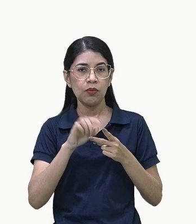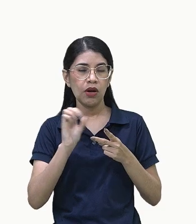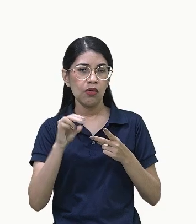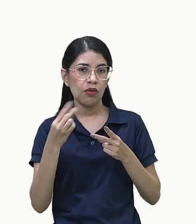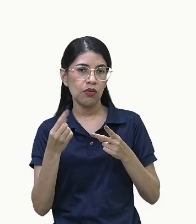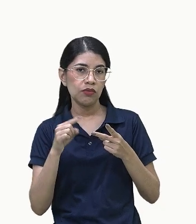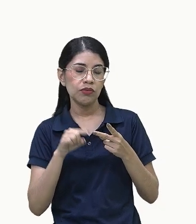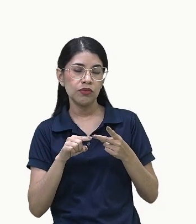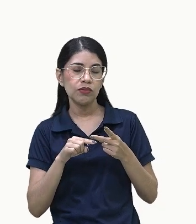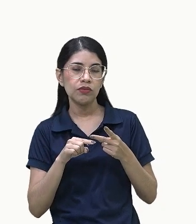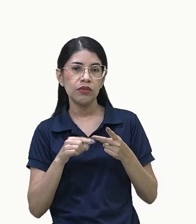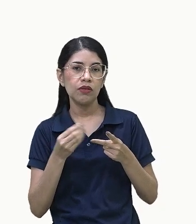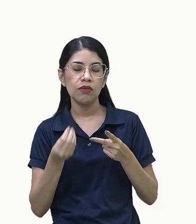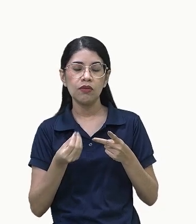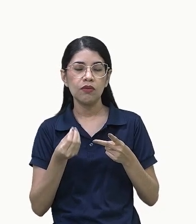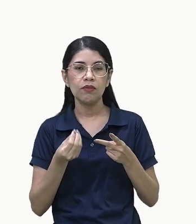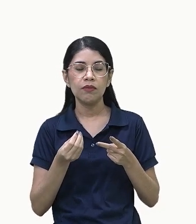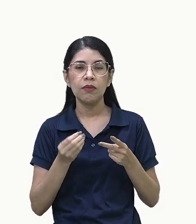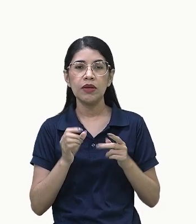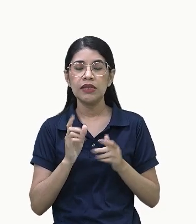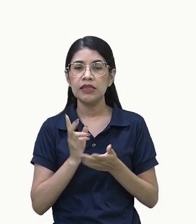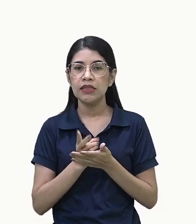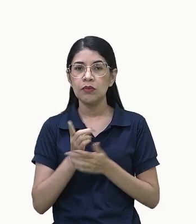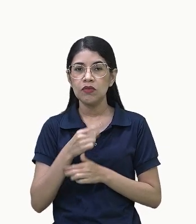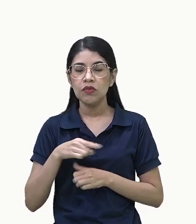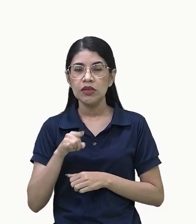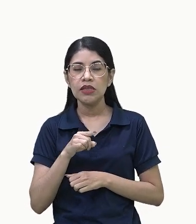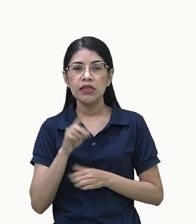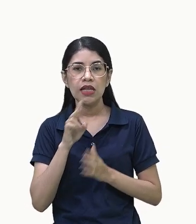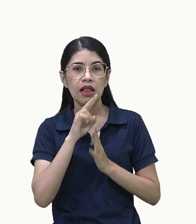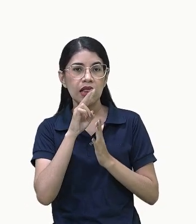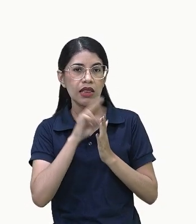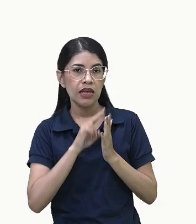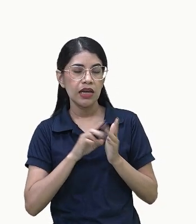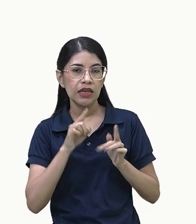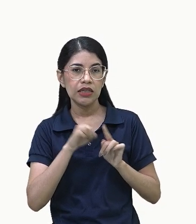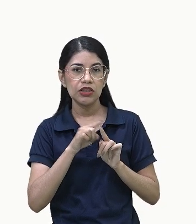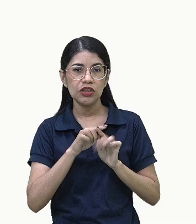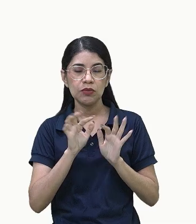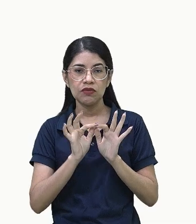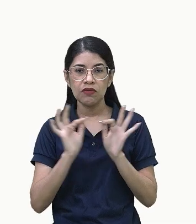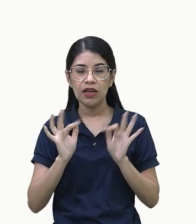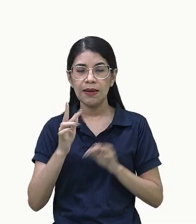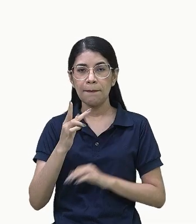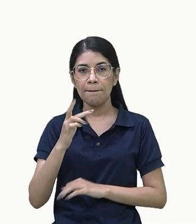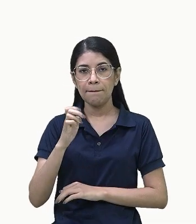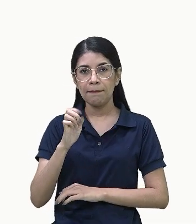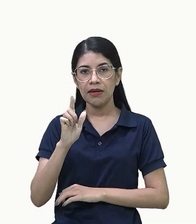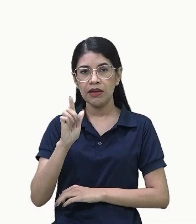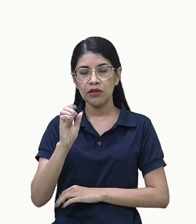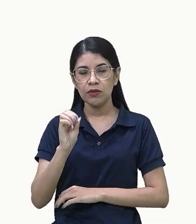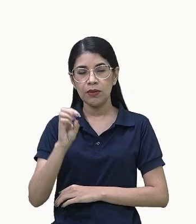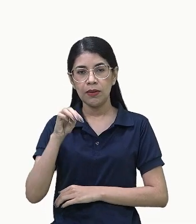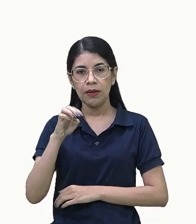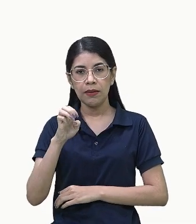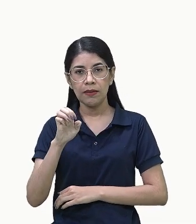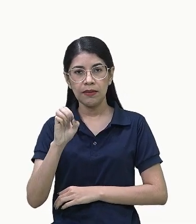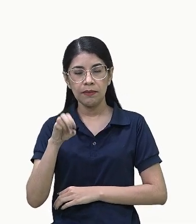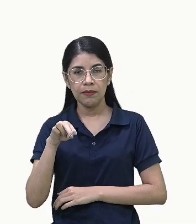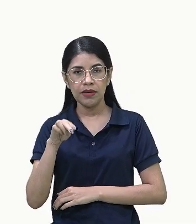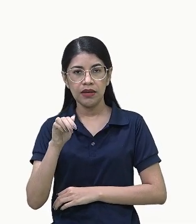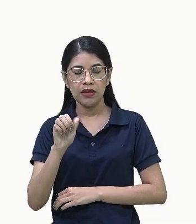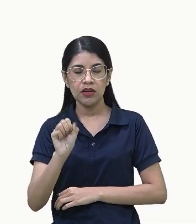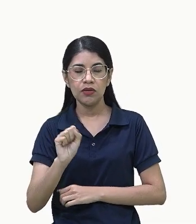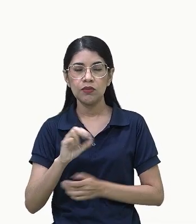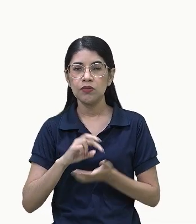quê? Porque toda vez que você lê esse tipo de frase, esse tipo de locução numa questão, é